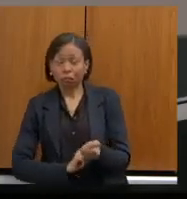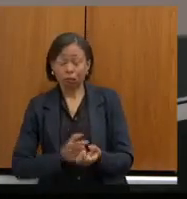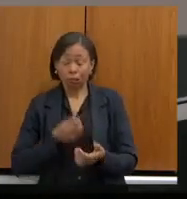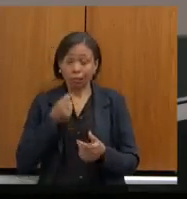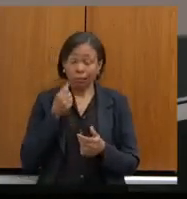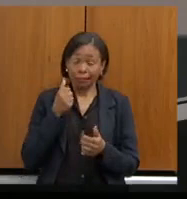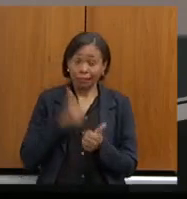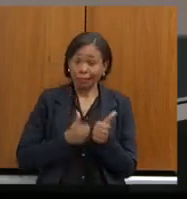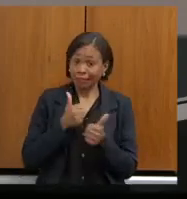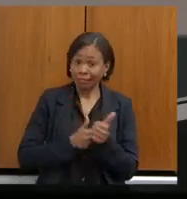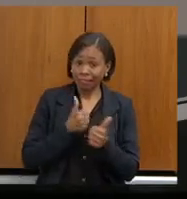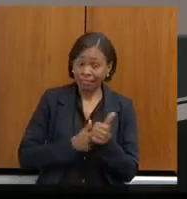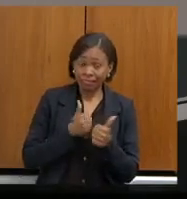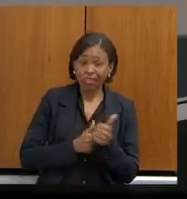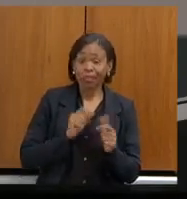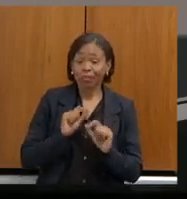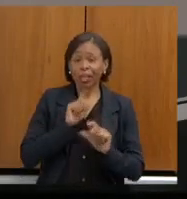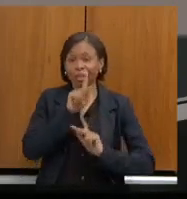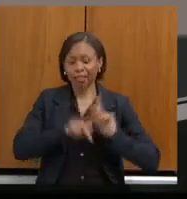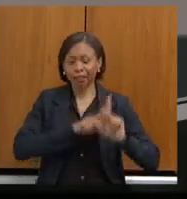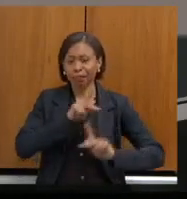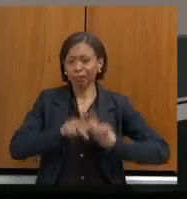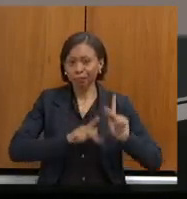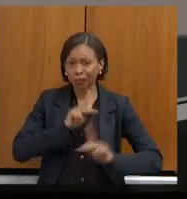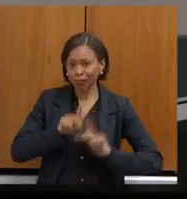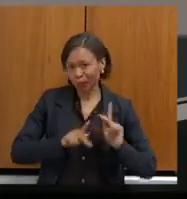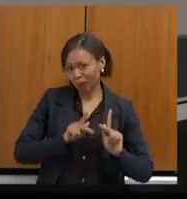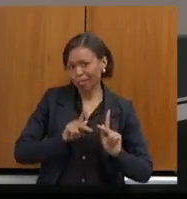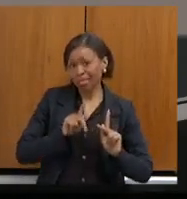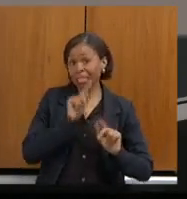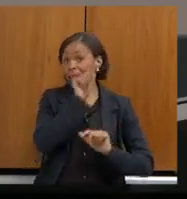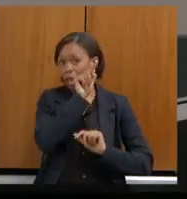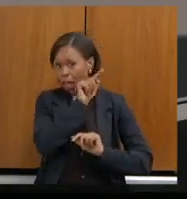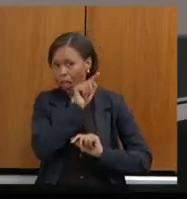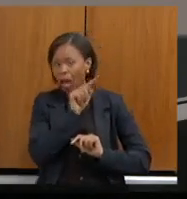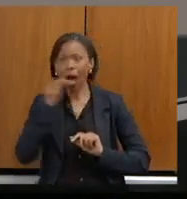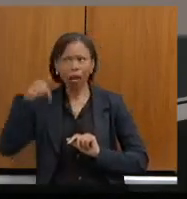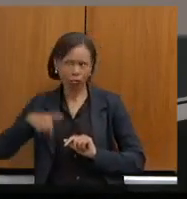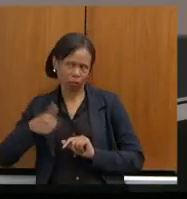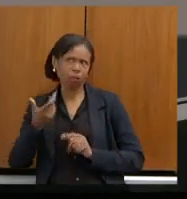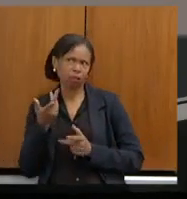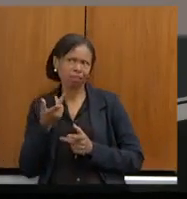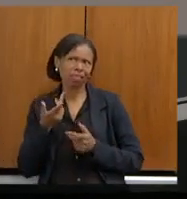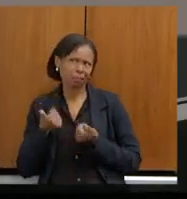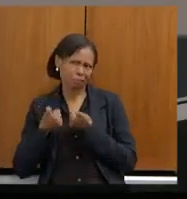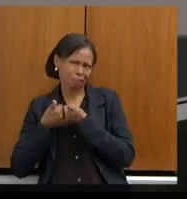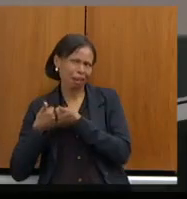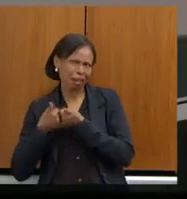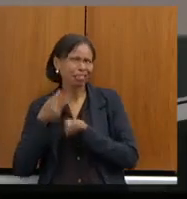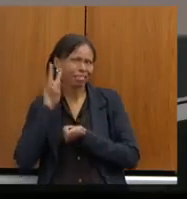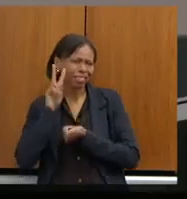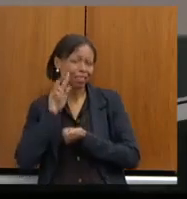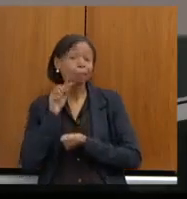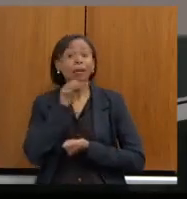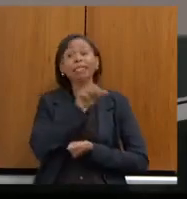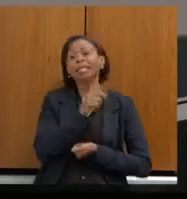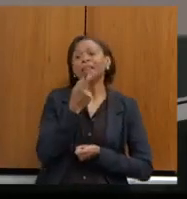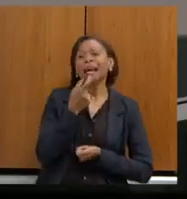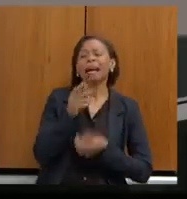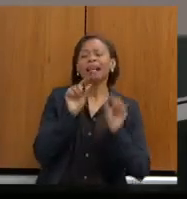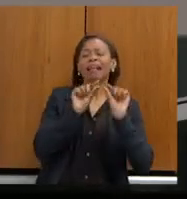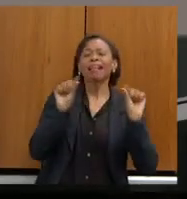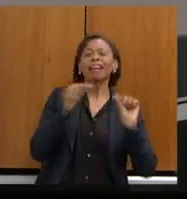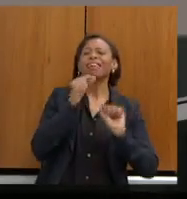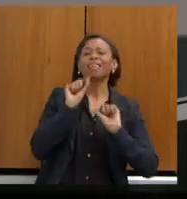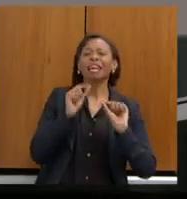em que as pessoas de lá porque as que estão aqui mais perto às vezes elas são mais lembradas né e ele fez uma frase assim ó